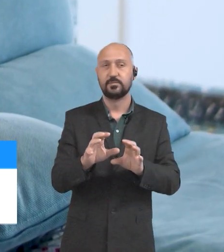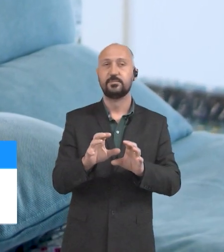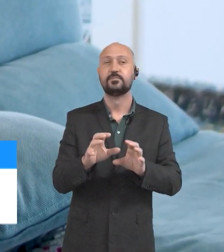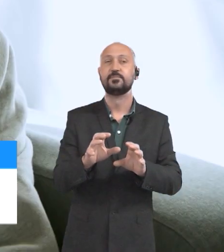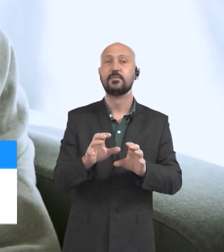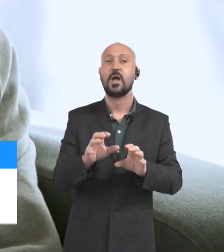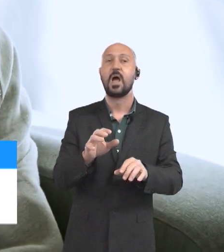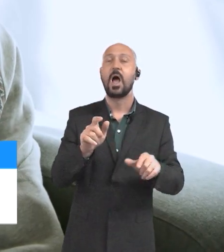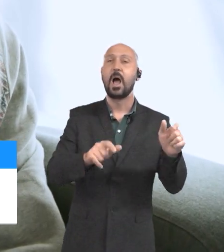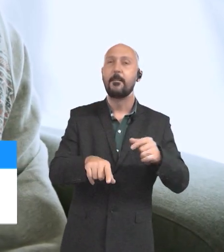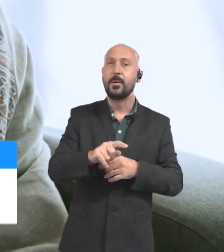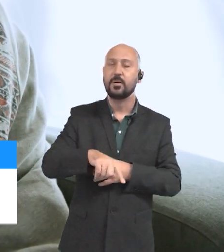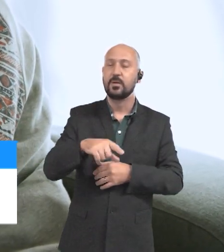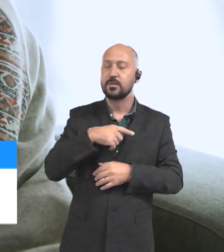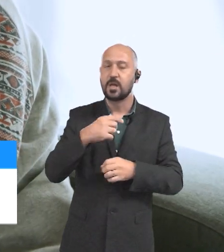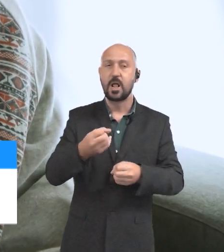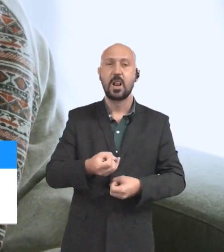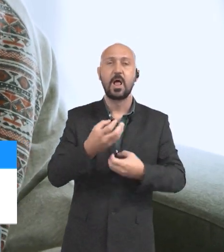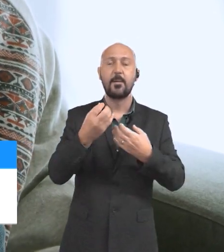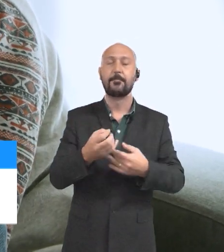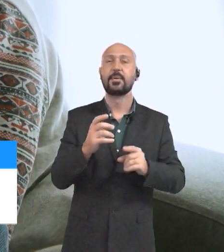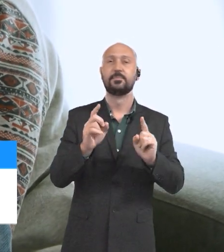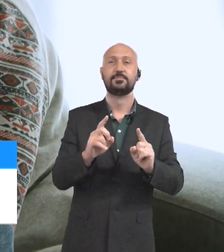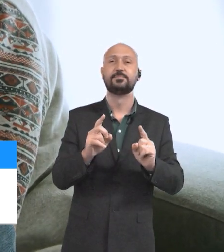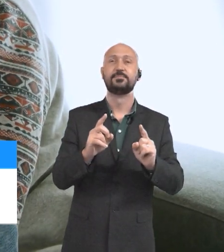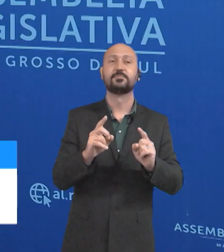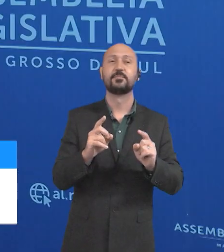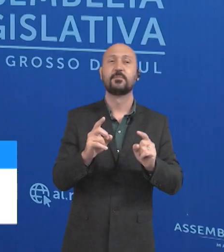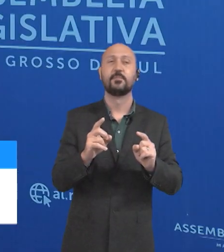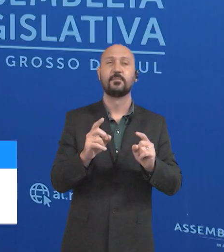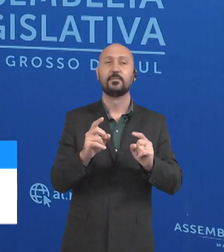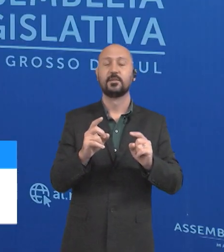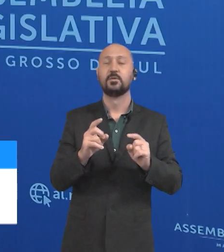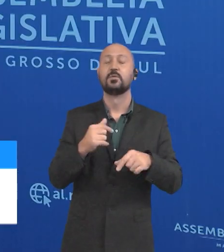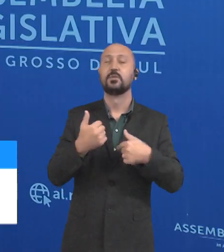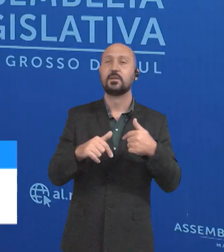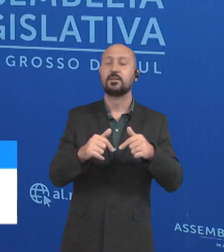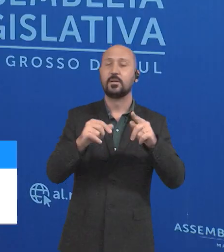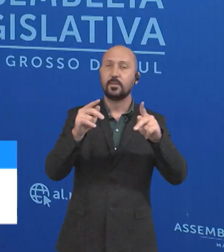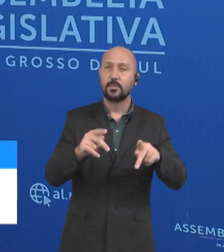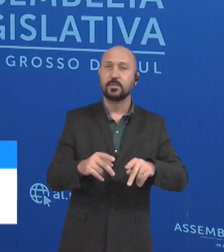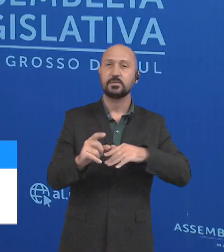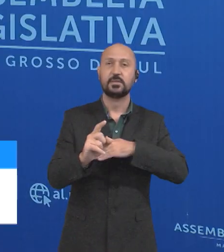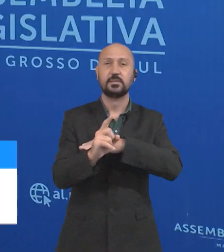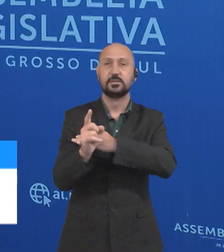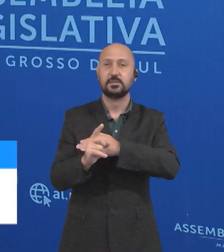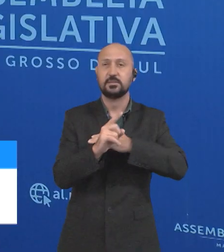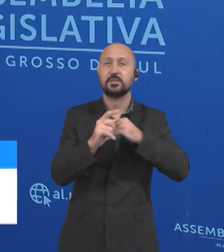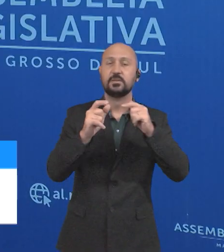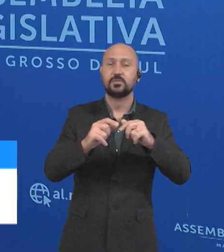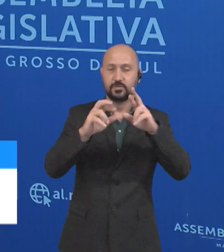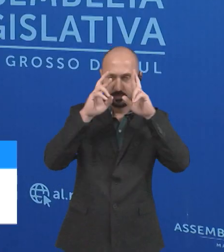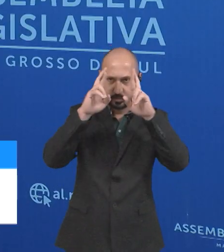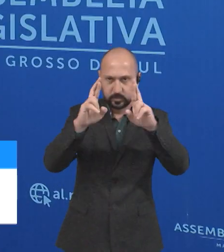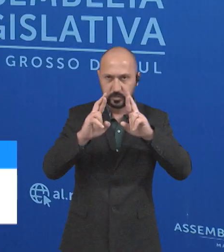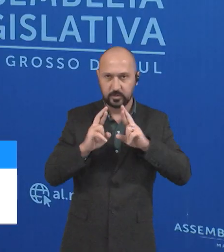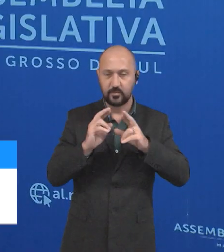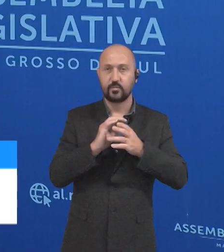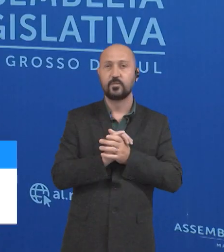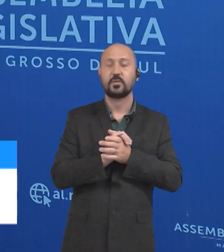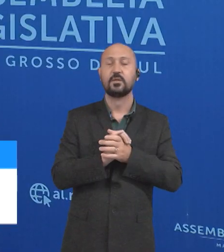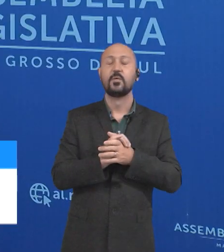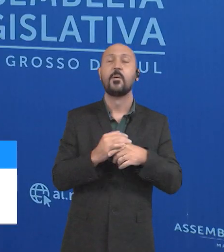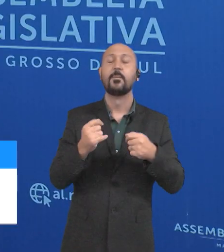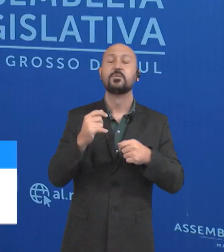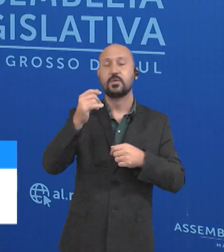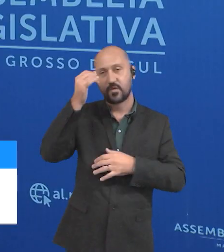como ela é, né? Que as pessoas tenham a liberdade de ser o que é, onde dentro do serviço público e ser atendida de forma